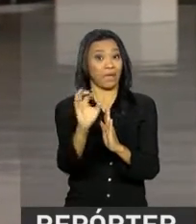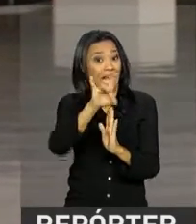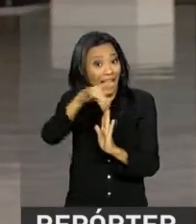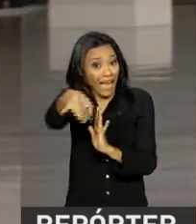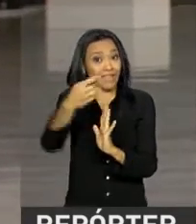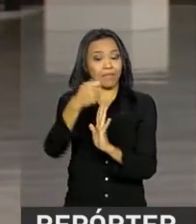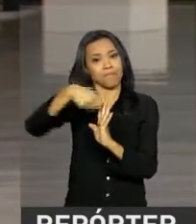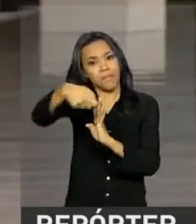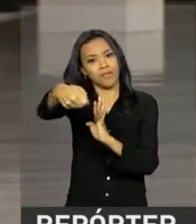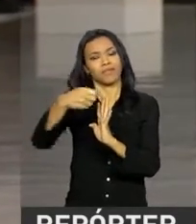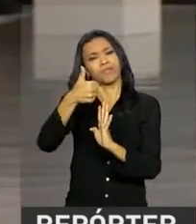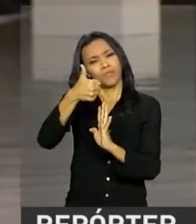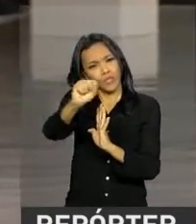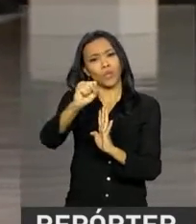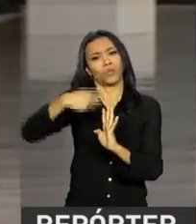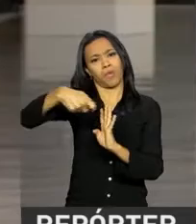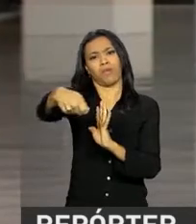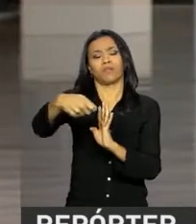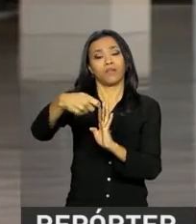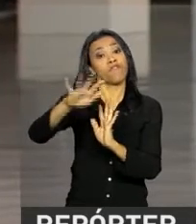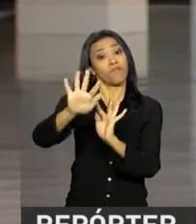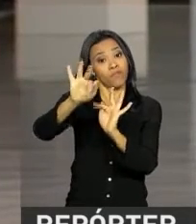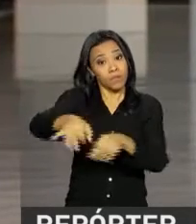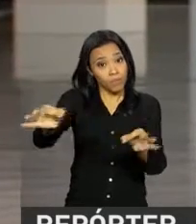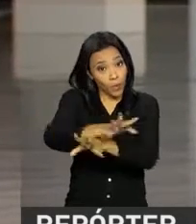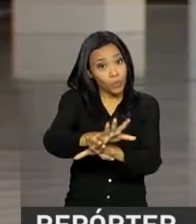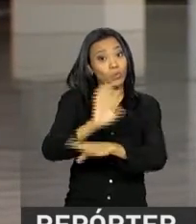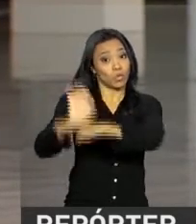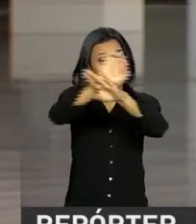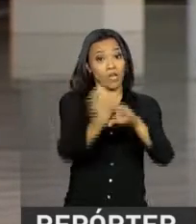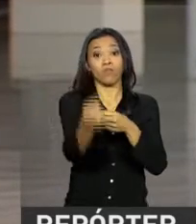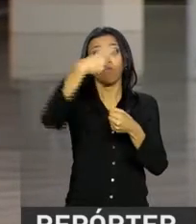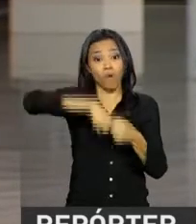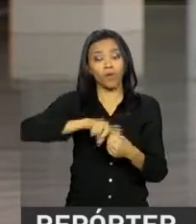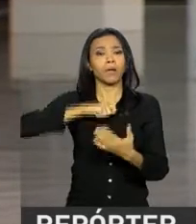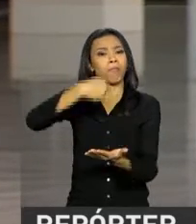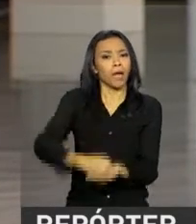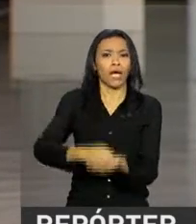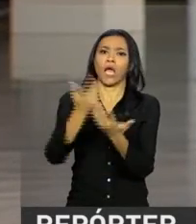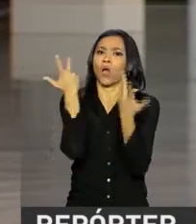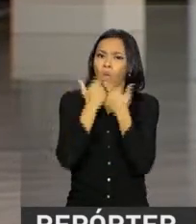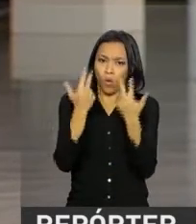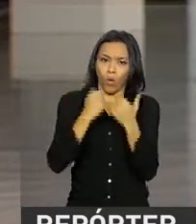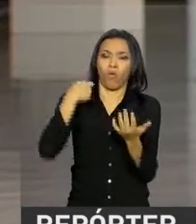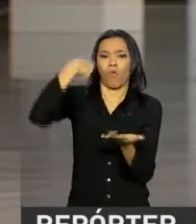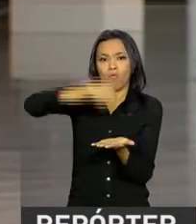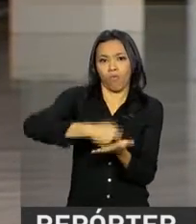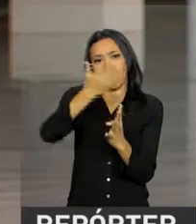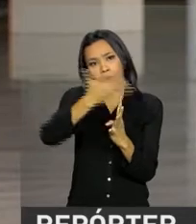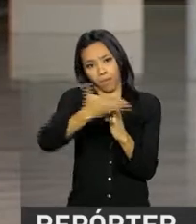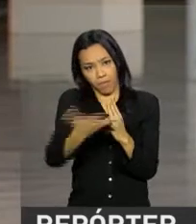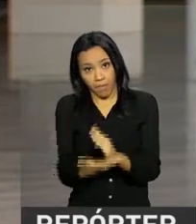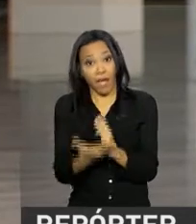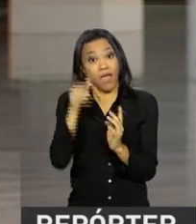período de 18 meses quando ao final desse prazo os estados voltam a pagar então o valor cheio das parcelas este acordo